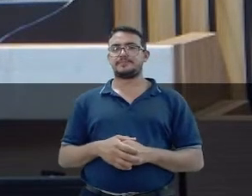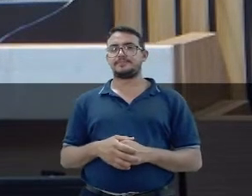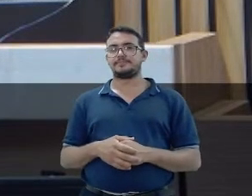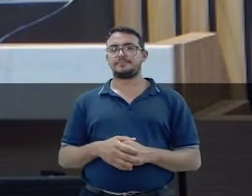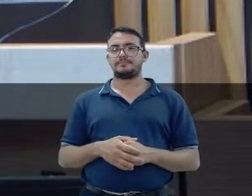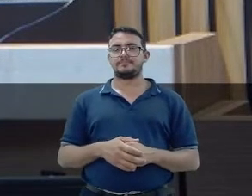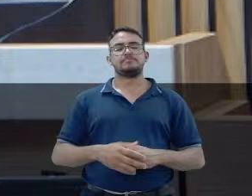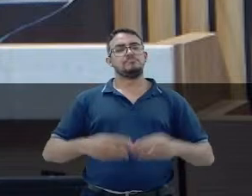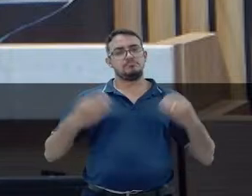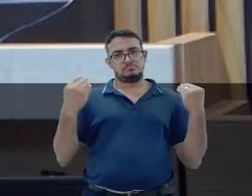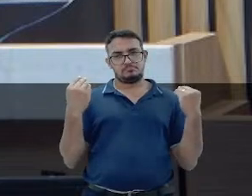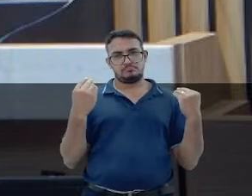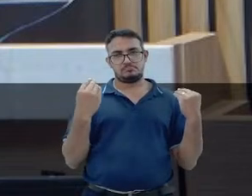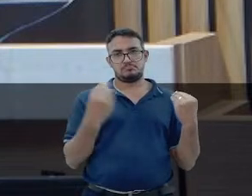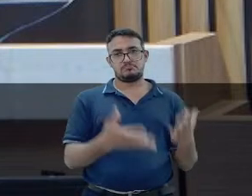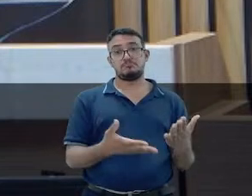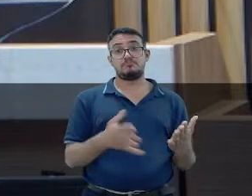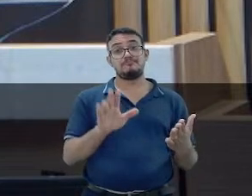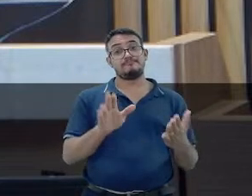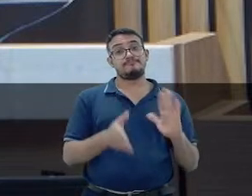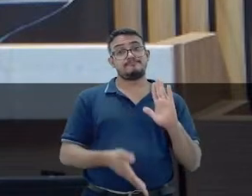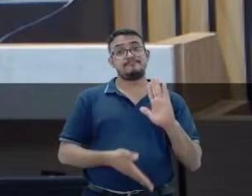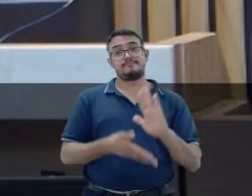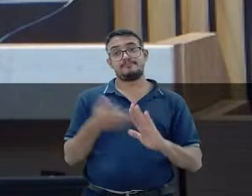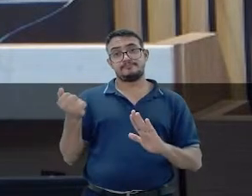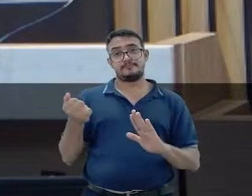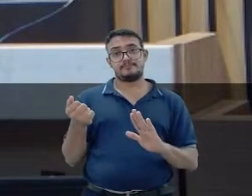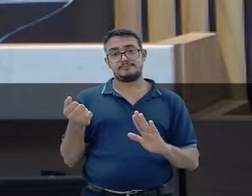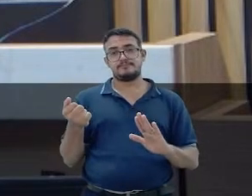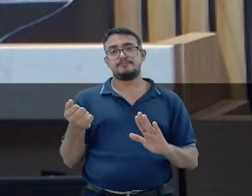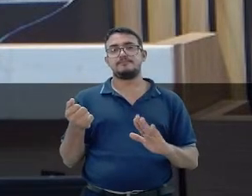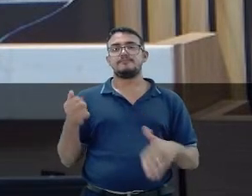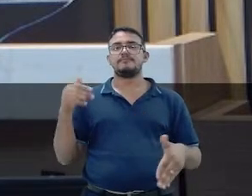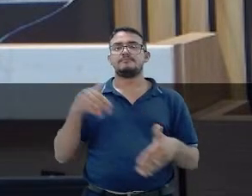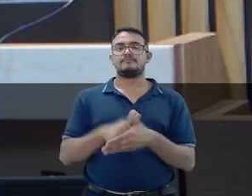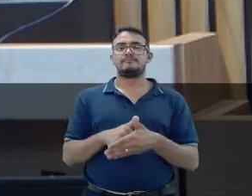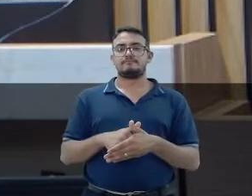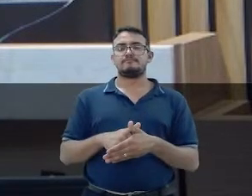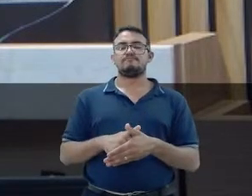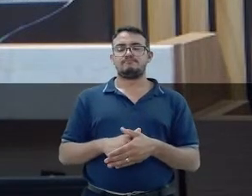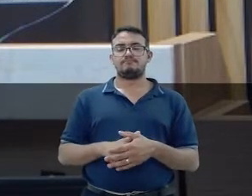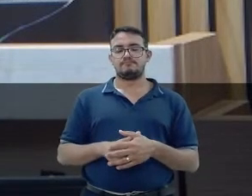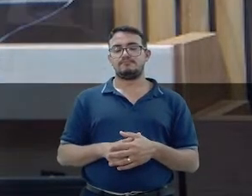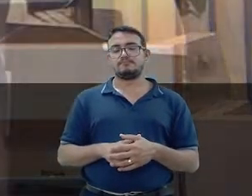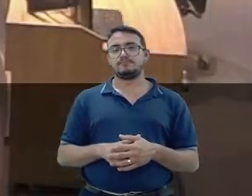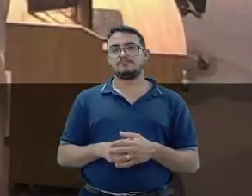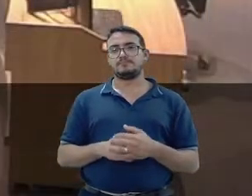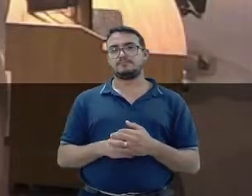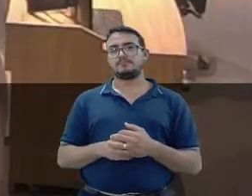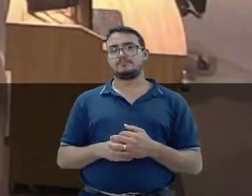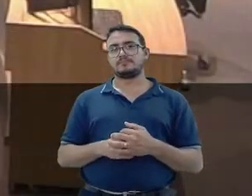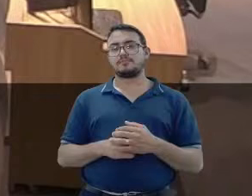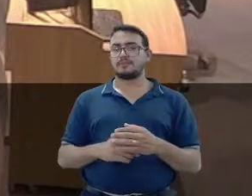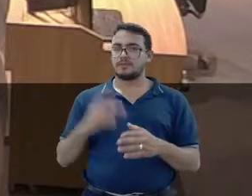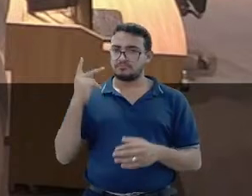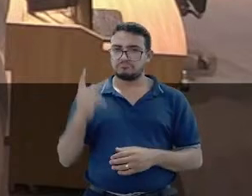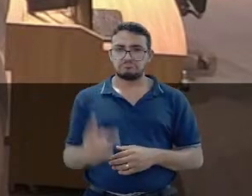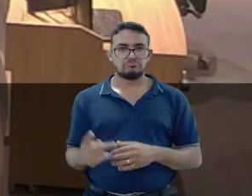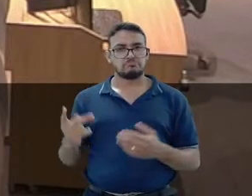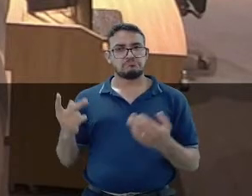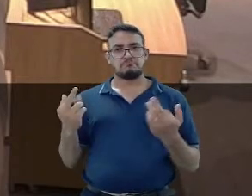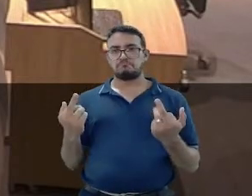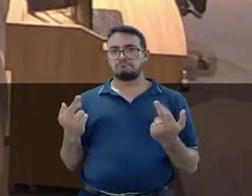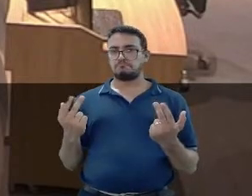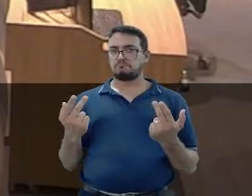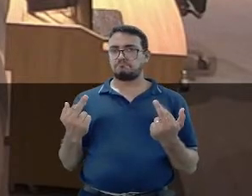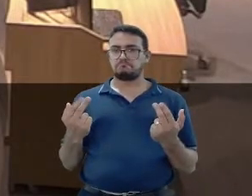eu dou provimento e excluo. Nesse sentido, voto, doutor Fernando. Senhor presidente, igualmente, o meu foco era